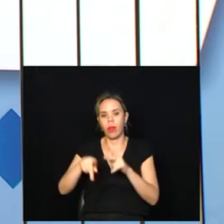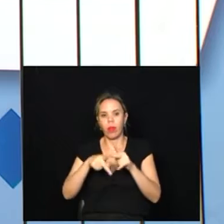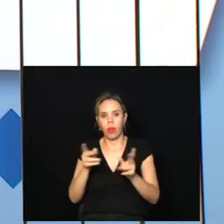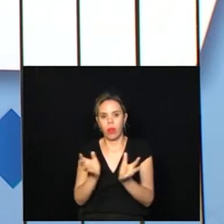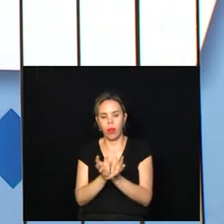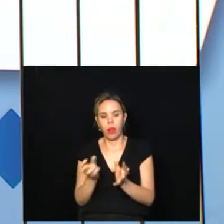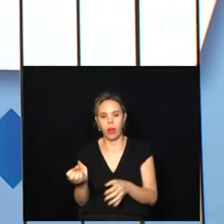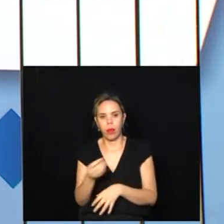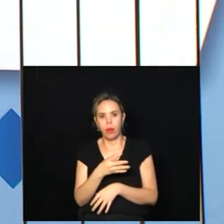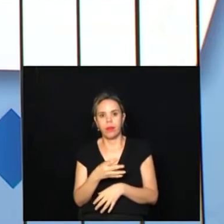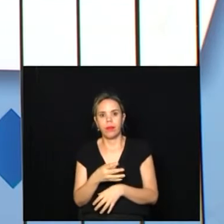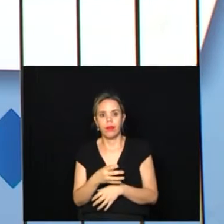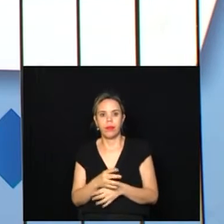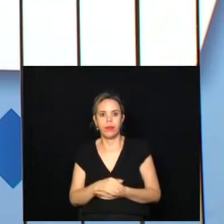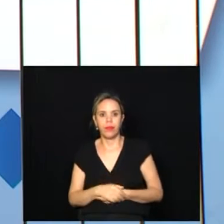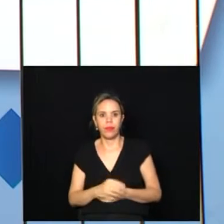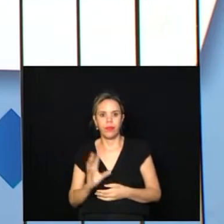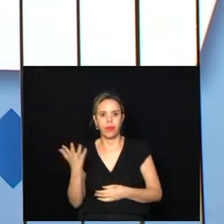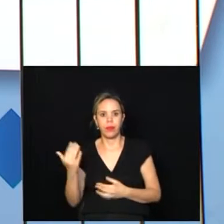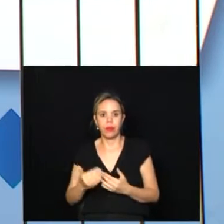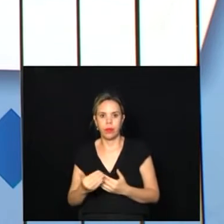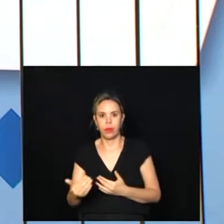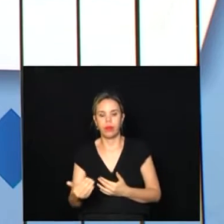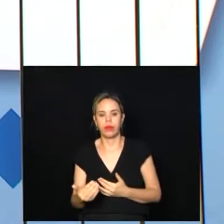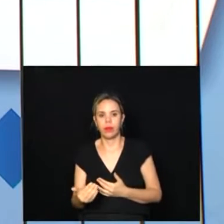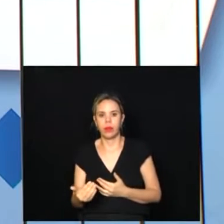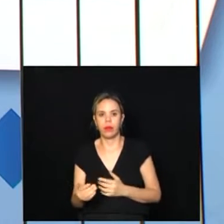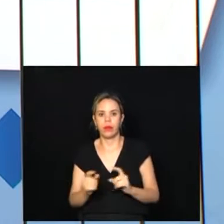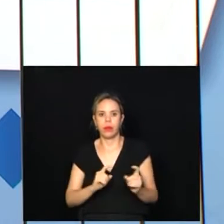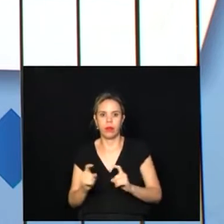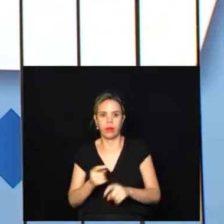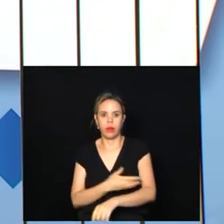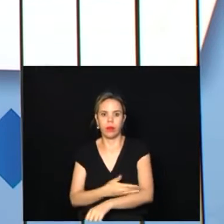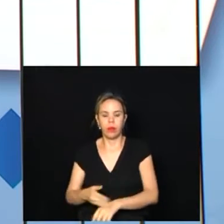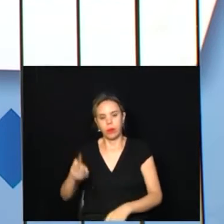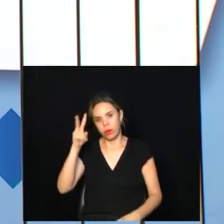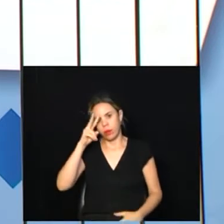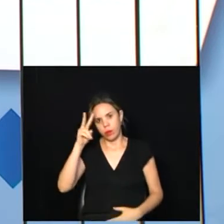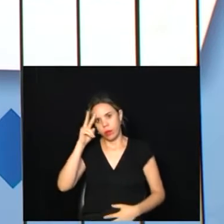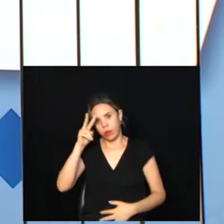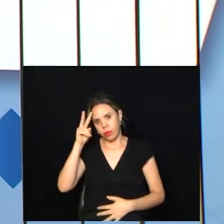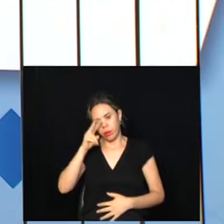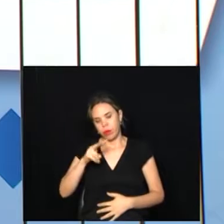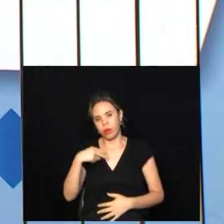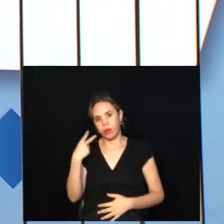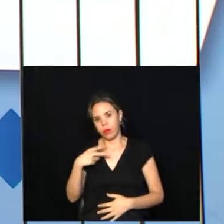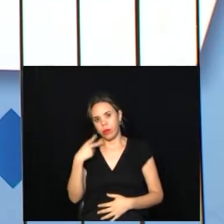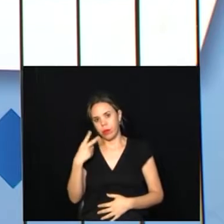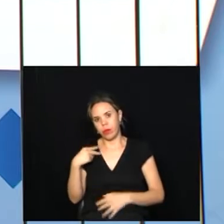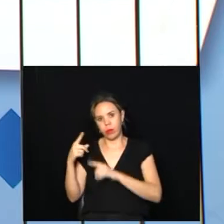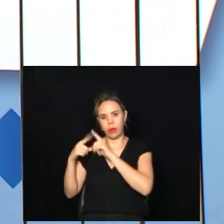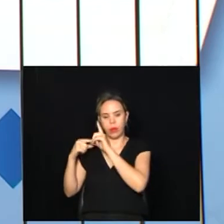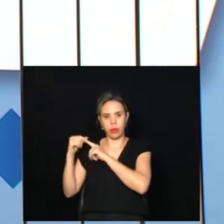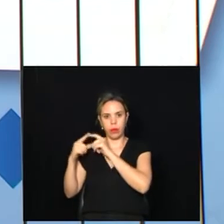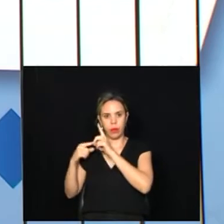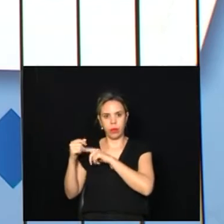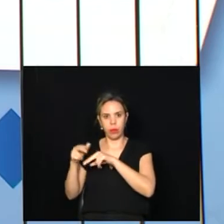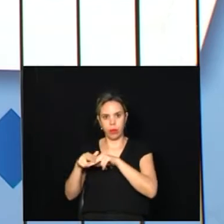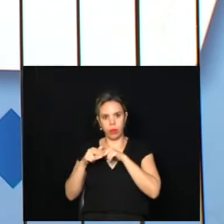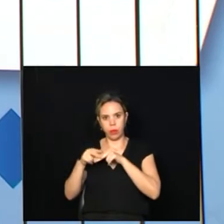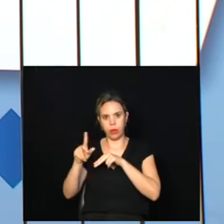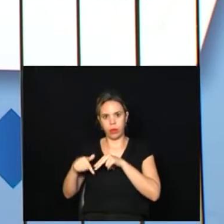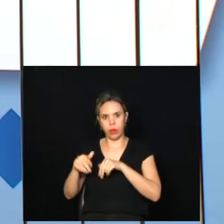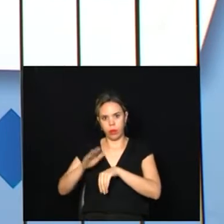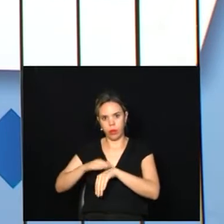desta nova comissão deve acontecer já na próxima reunião ordinária. Lembrando que o vereador Major Jaime, por ser aí